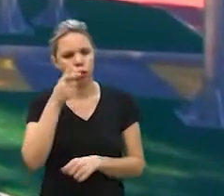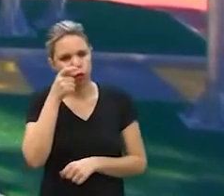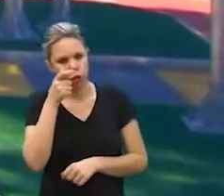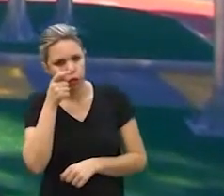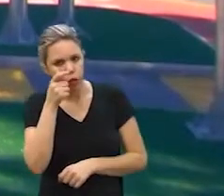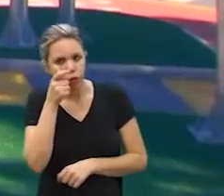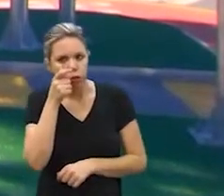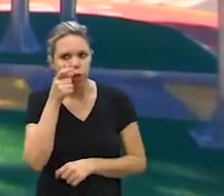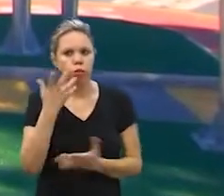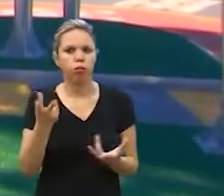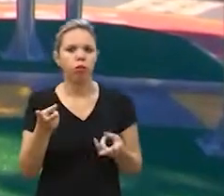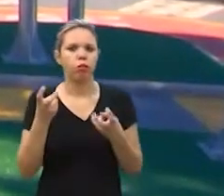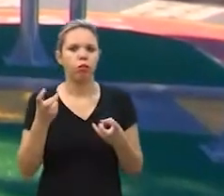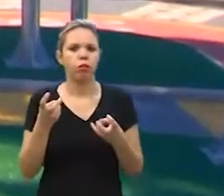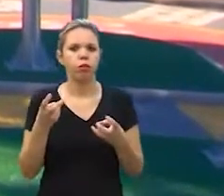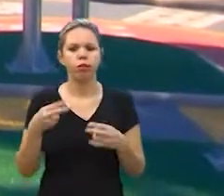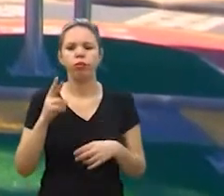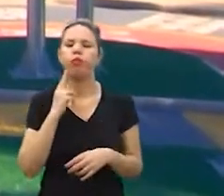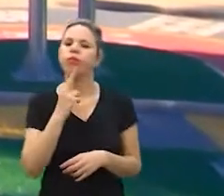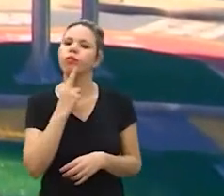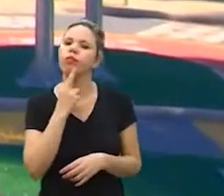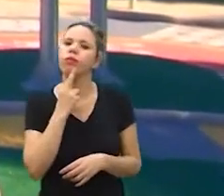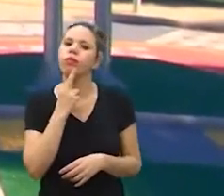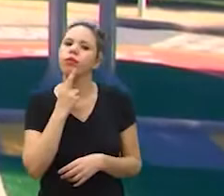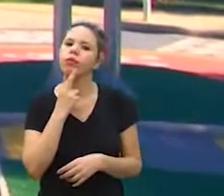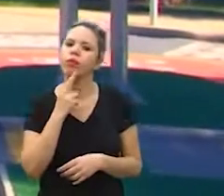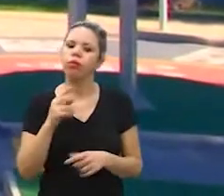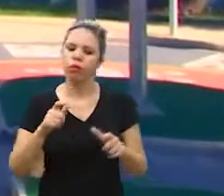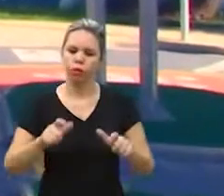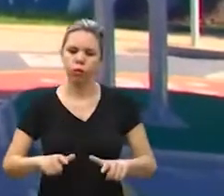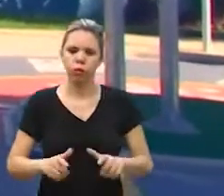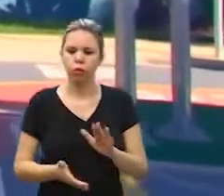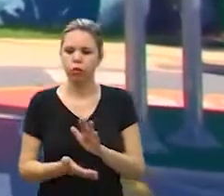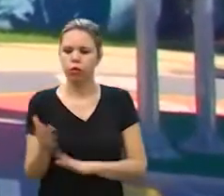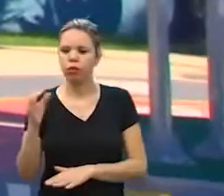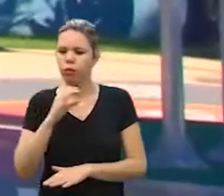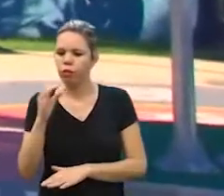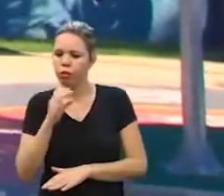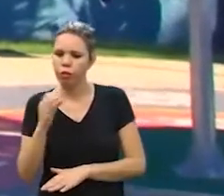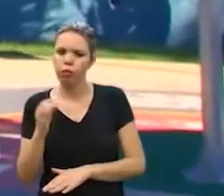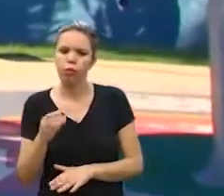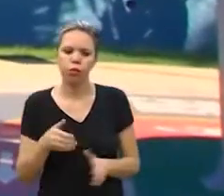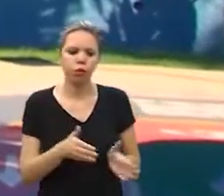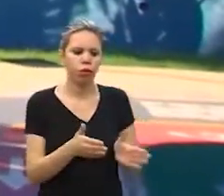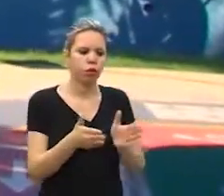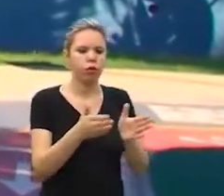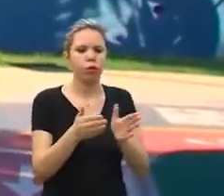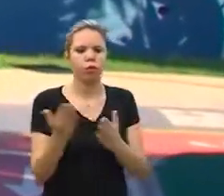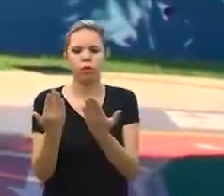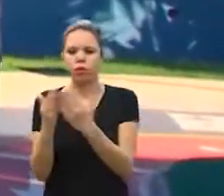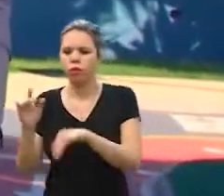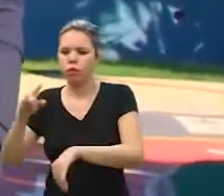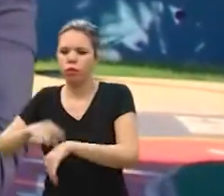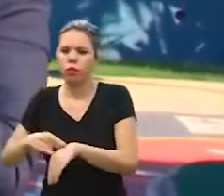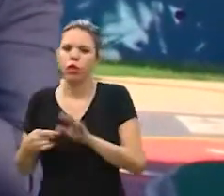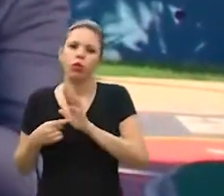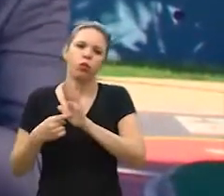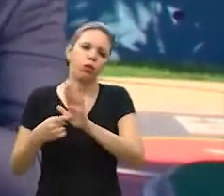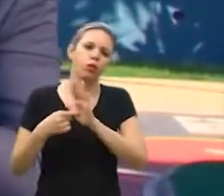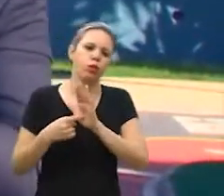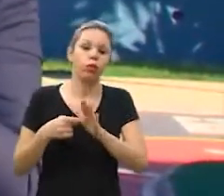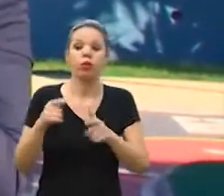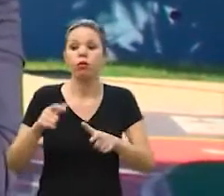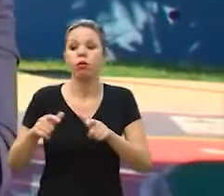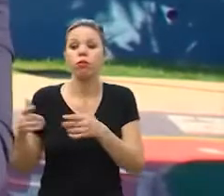chega, seja o que for. Se você for num restaurante, precisa ter uma sinalização de saída de emergência, precisa ter uma sinalização onde fica um banheiro,